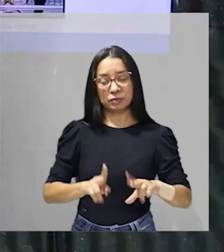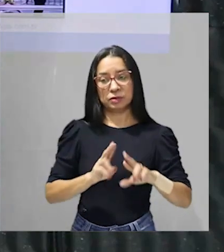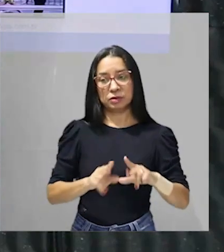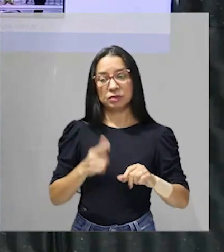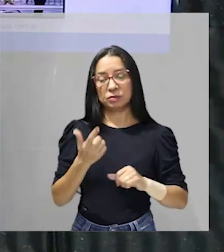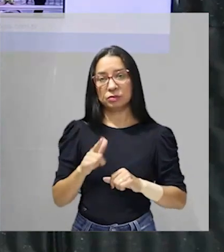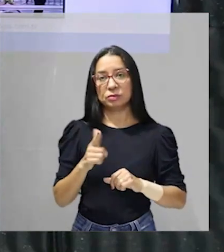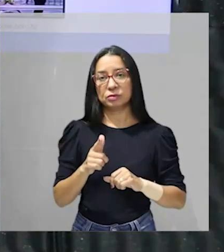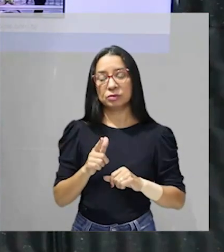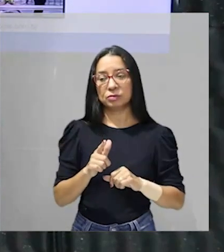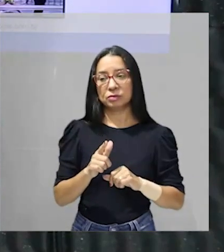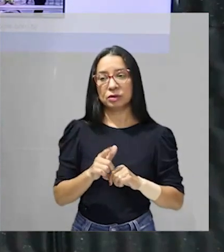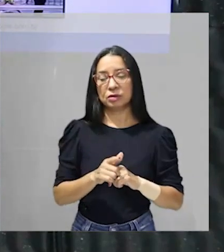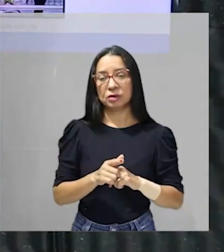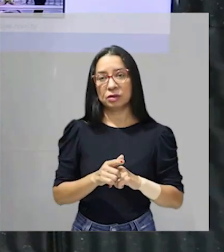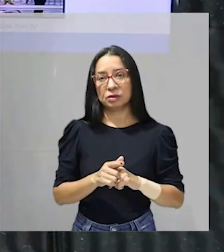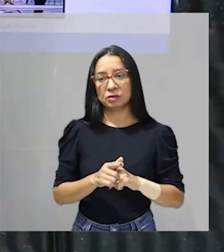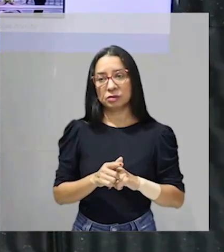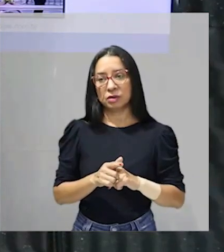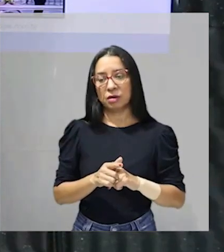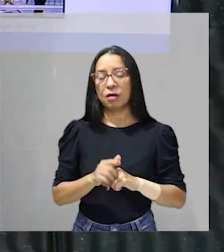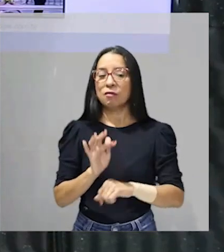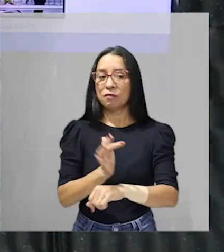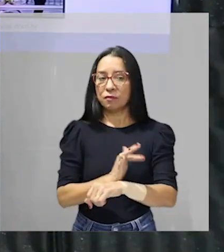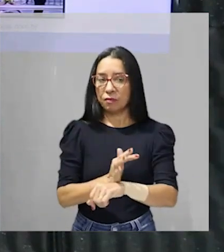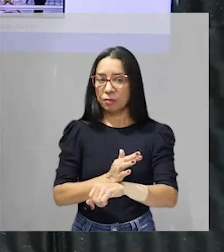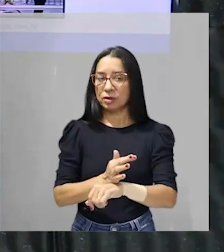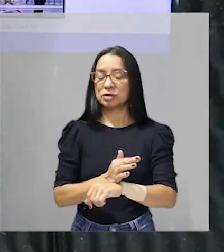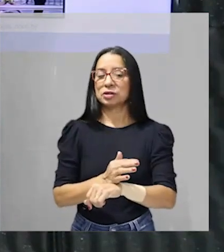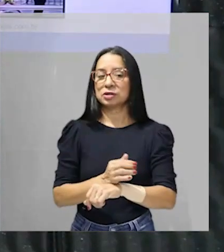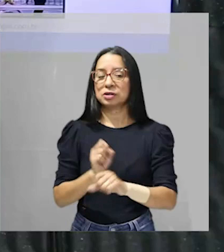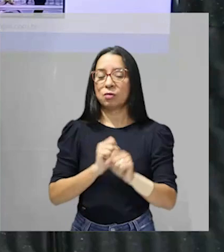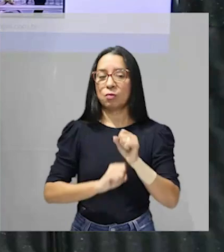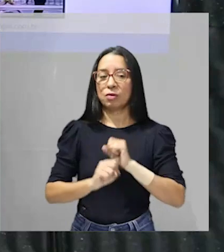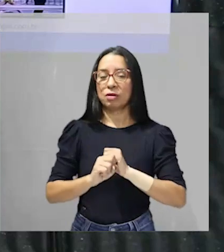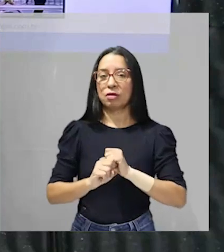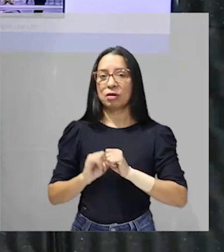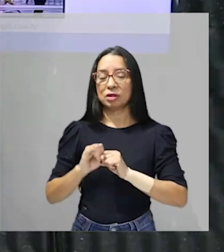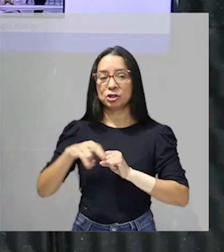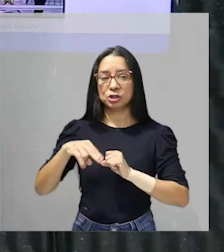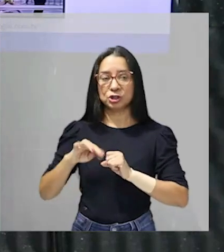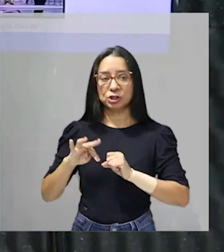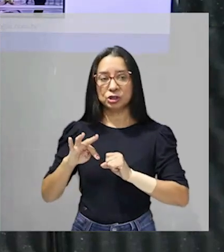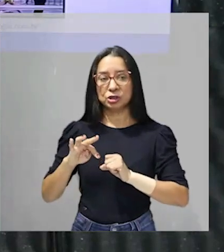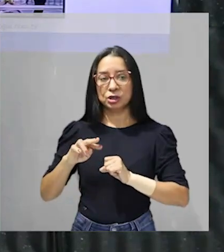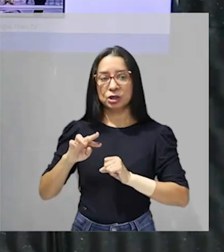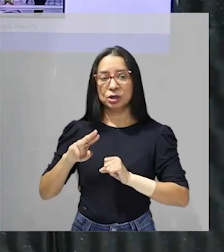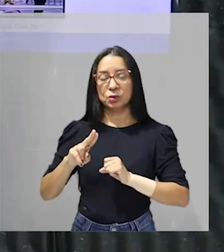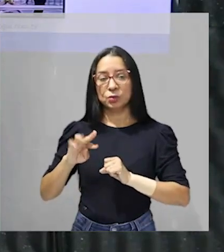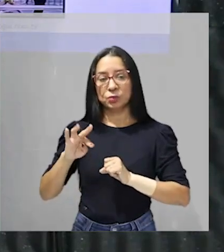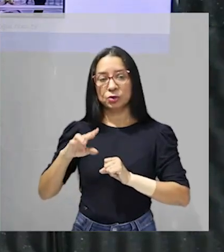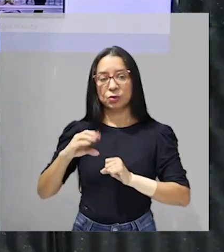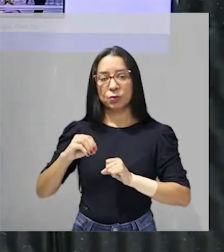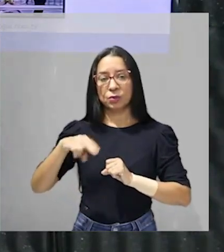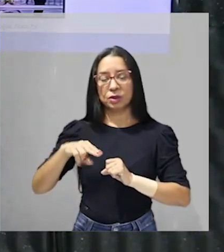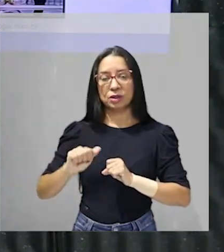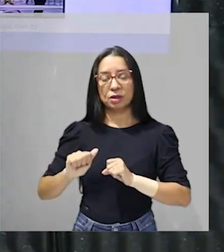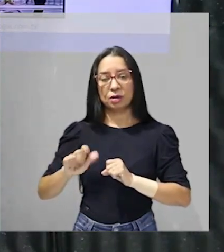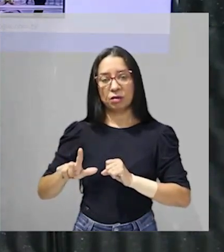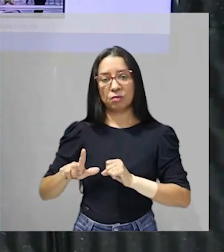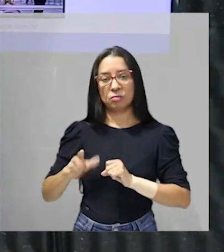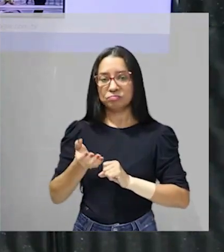diferencia por não ter a fórmula formalização institucional requerida e também que a grande diferença entre os jogos